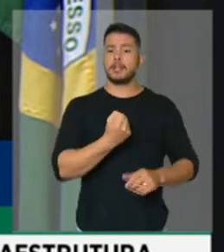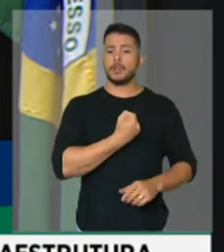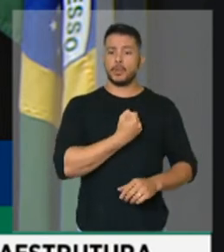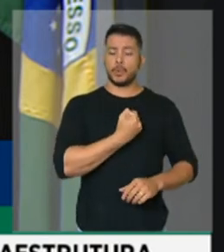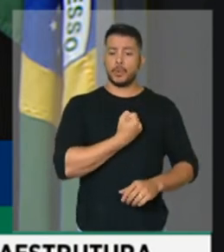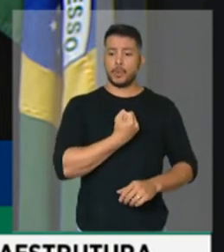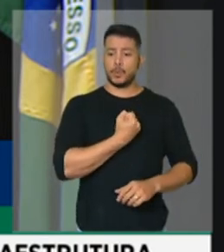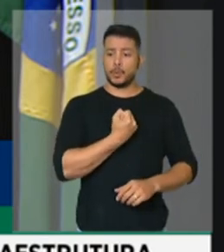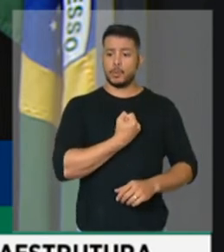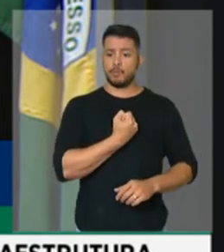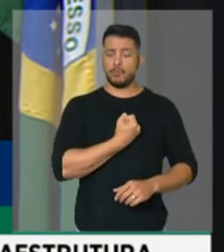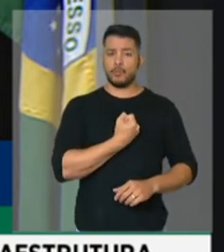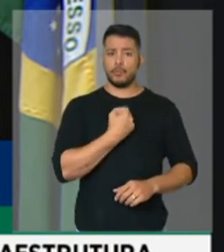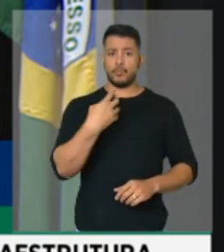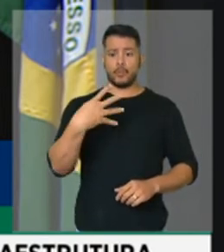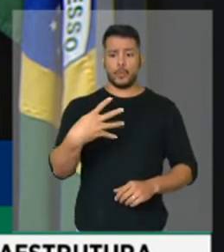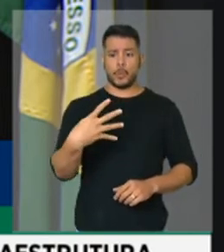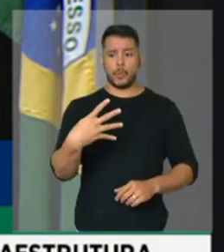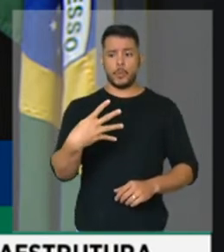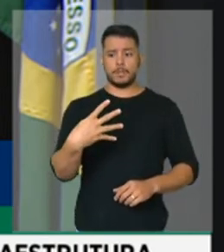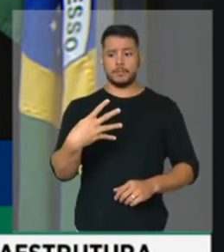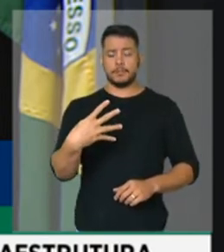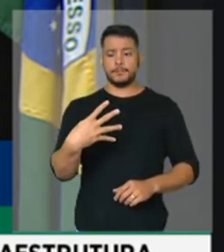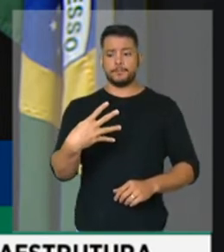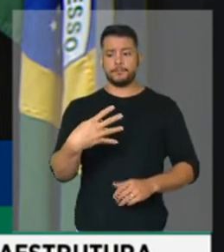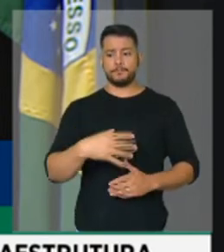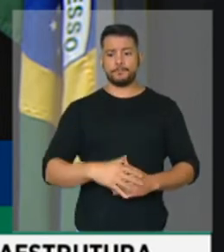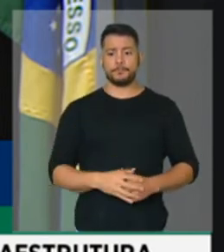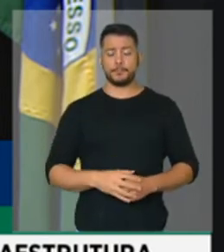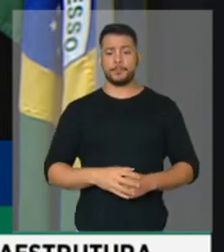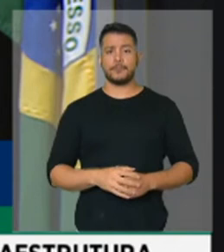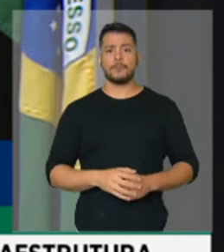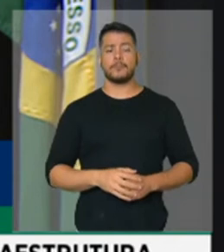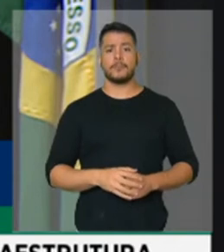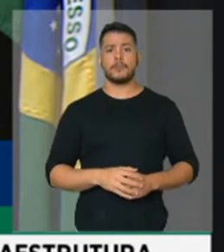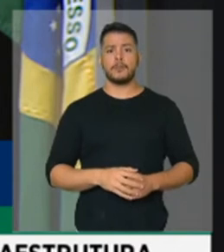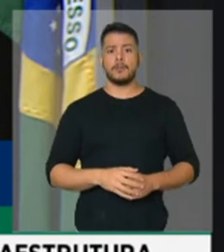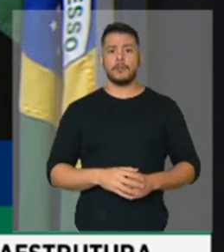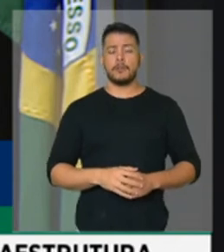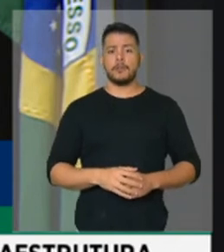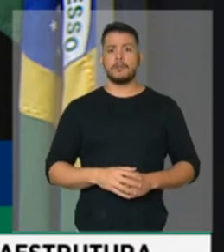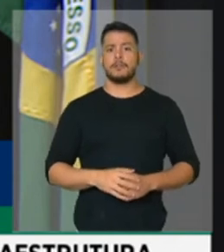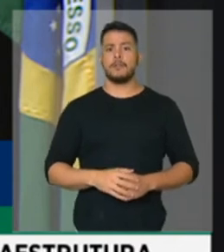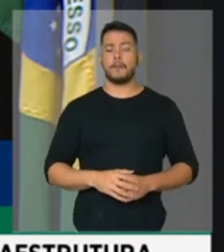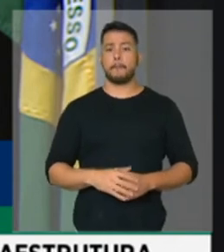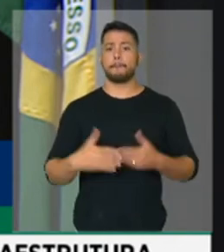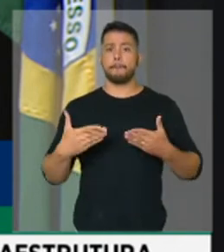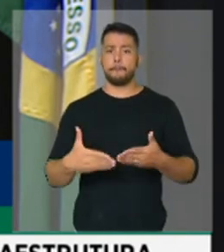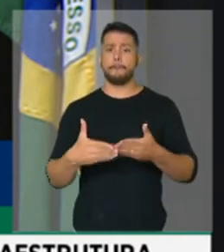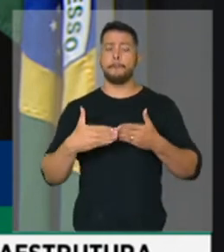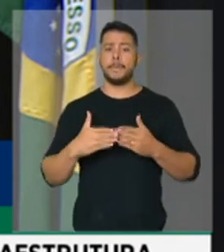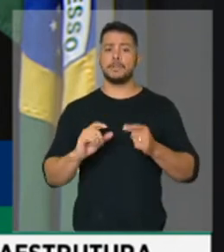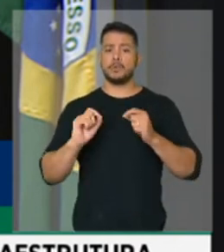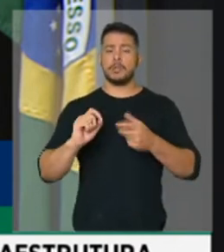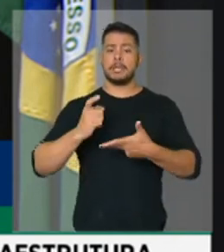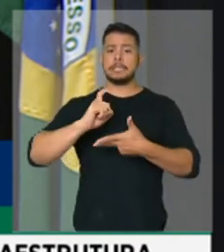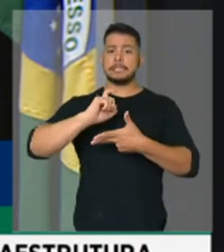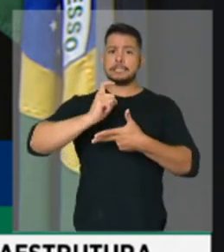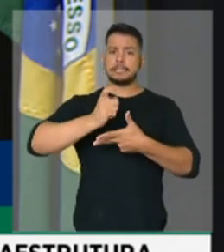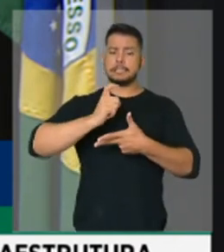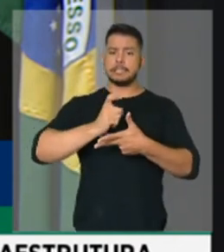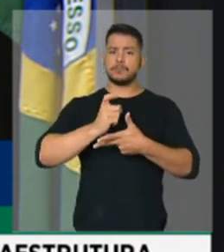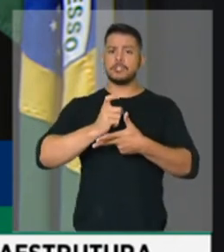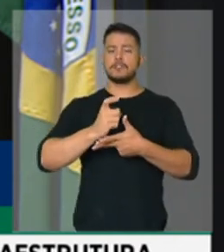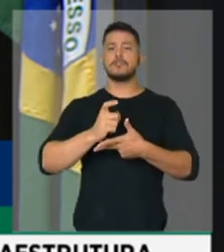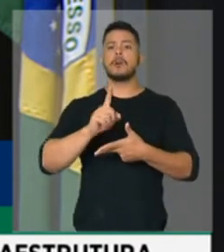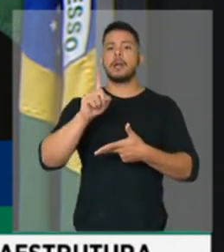a emenda número 4, senhor presidente, que estabelece que caberá ao Poder Executivo regulamentar os